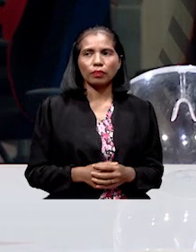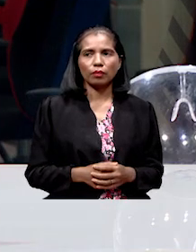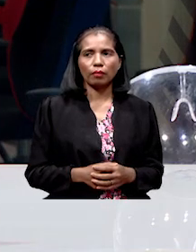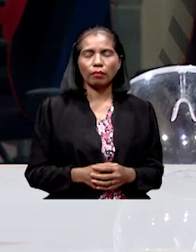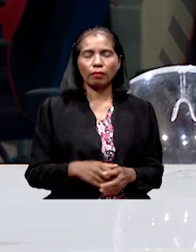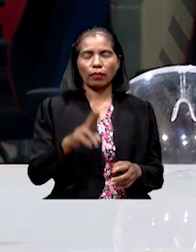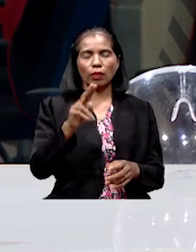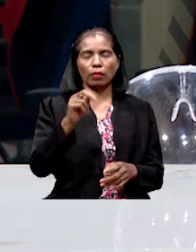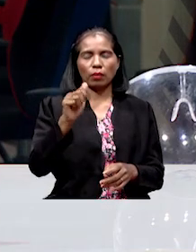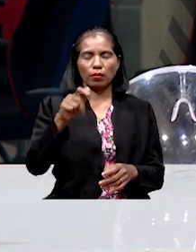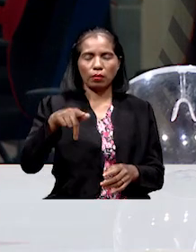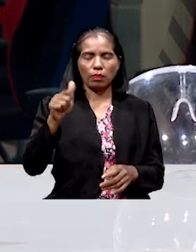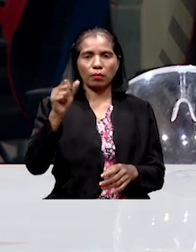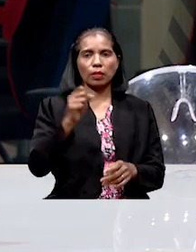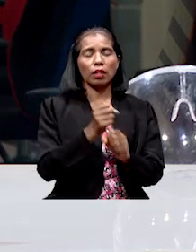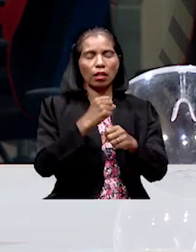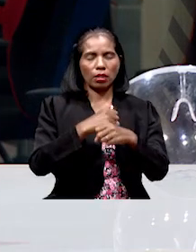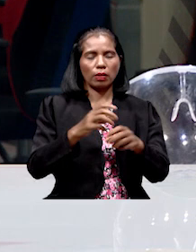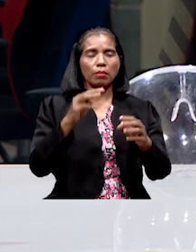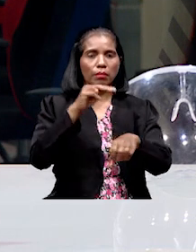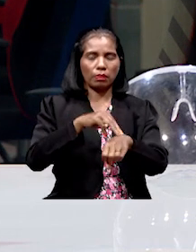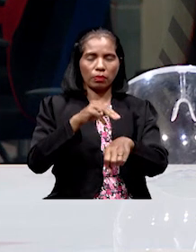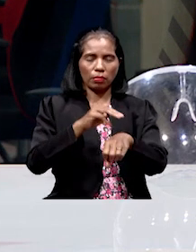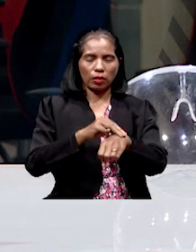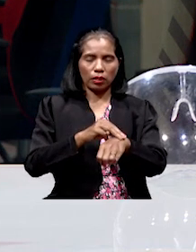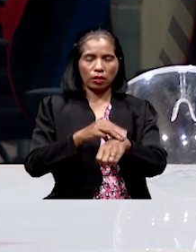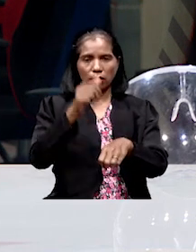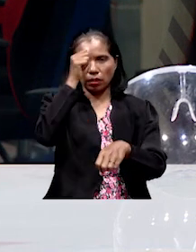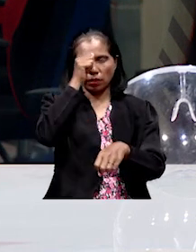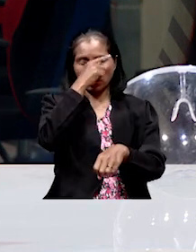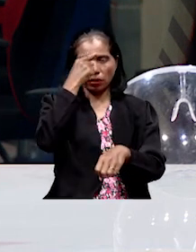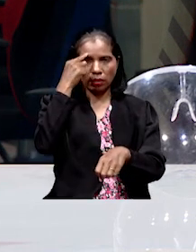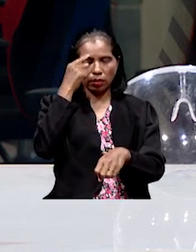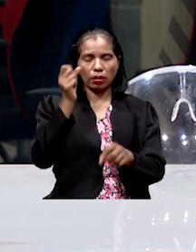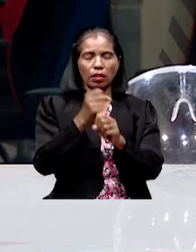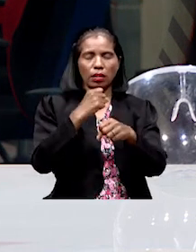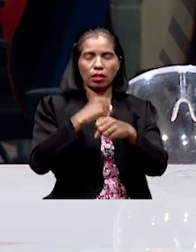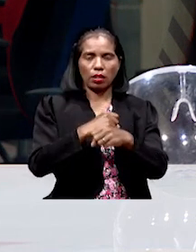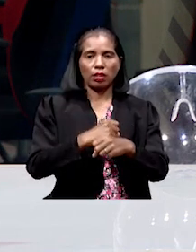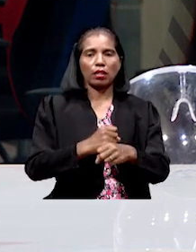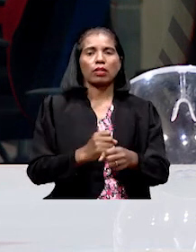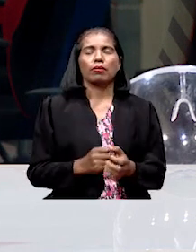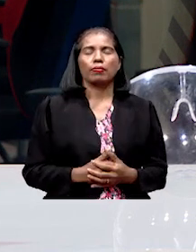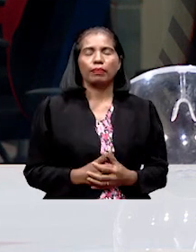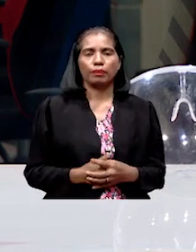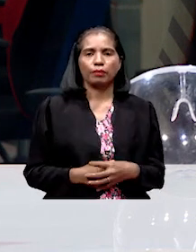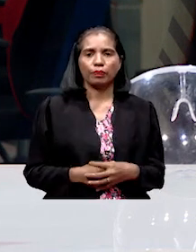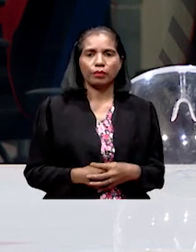Um passo realiza missa quarta-feira cinza, esmolo, carro orientação, bano, letivo, ringrua, runo, resingrua.